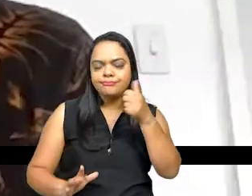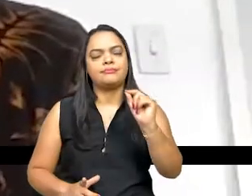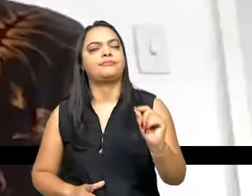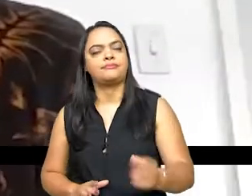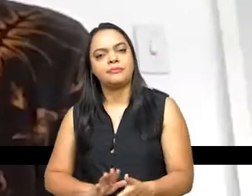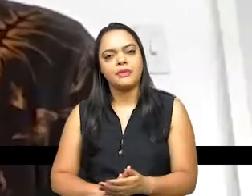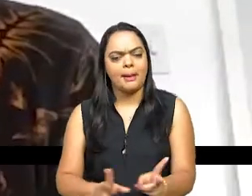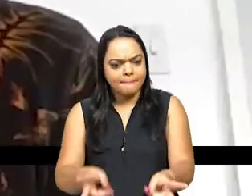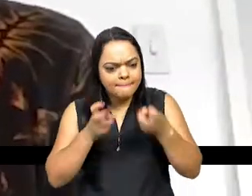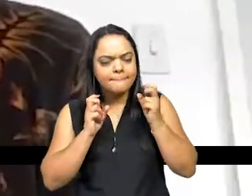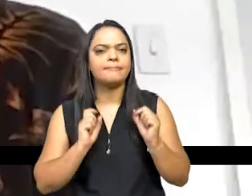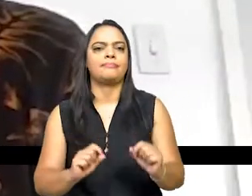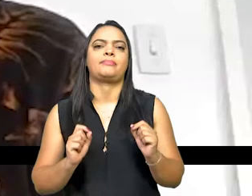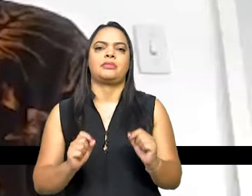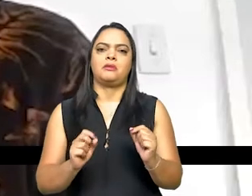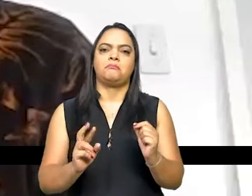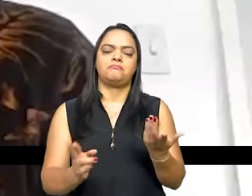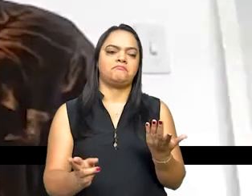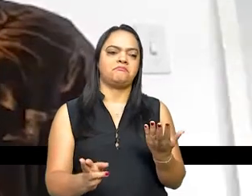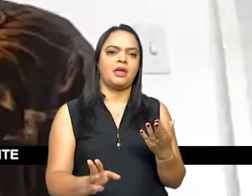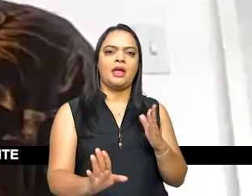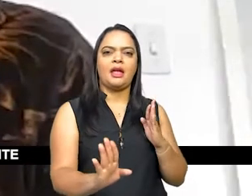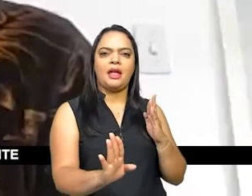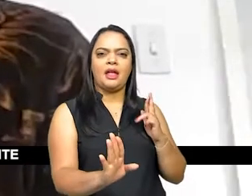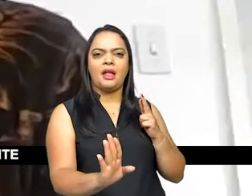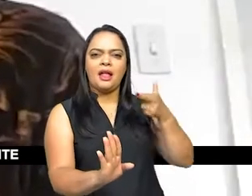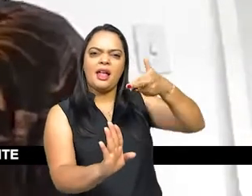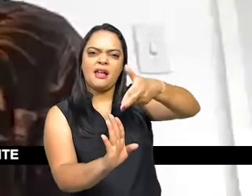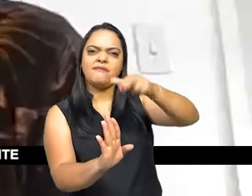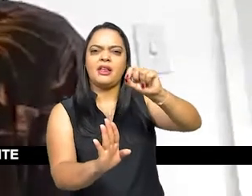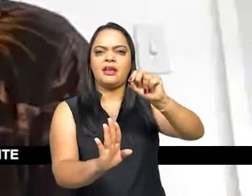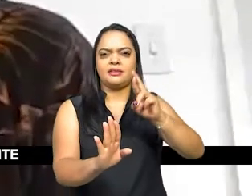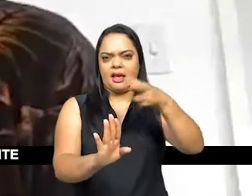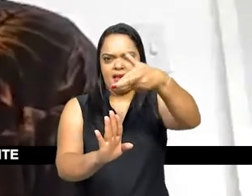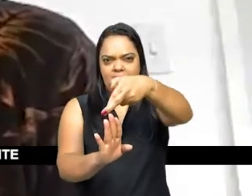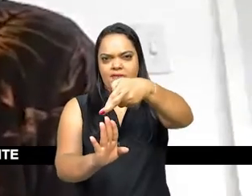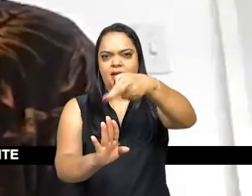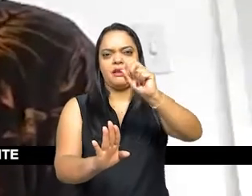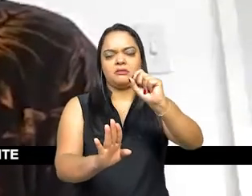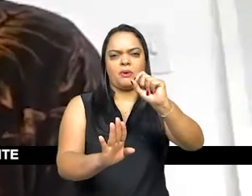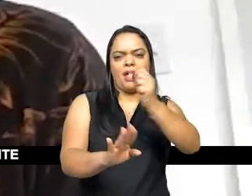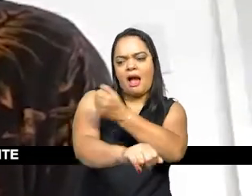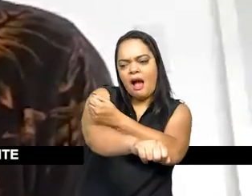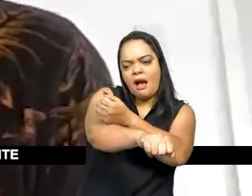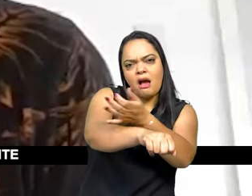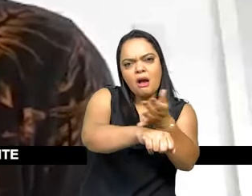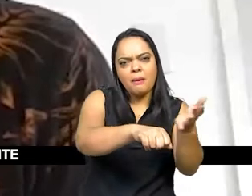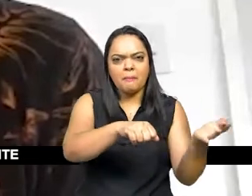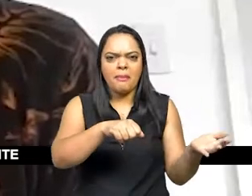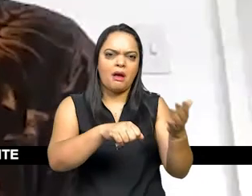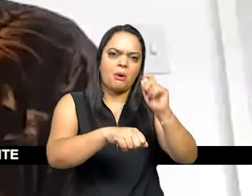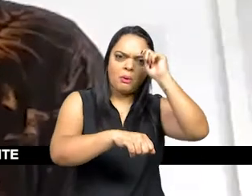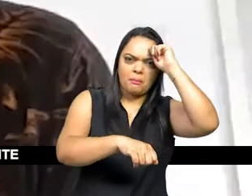de perceber que ali não há referência, por exemplo, à raça ou à cor da pele. Então, a primeira questão, acho que é uma